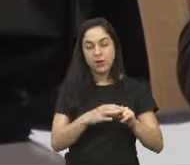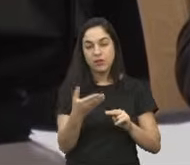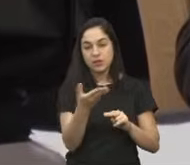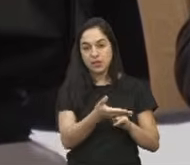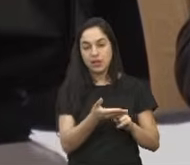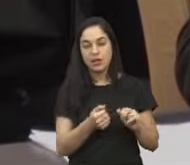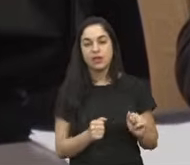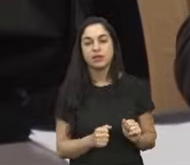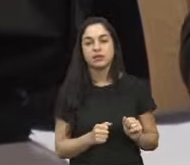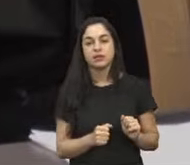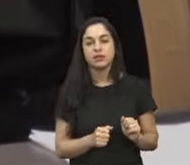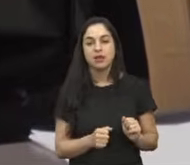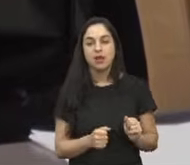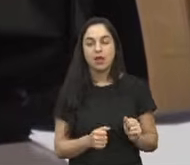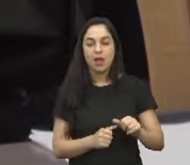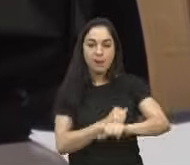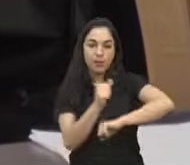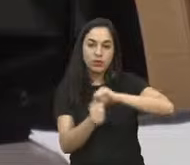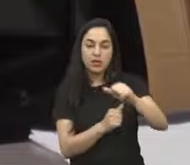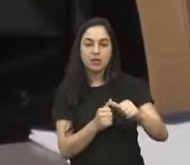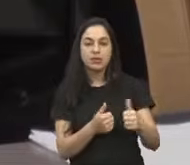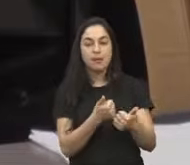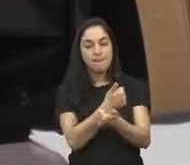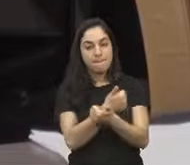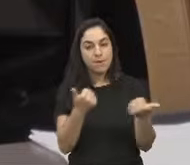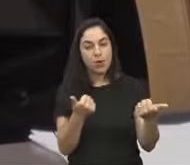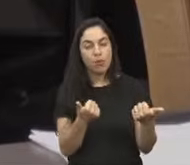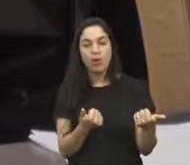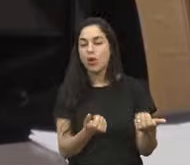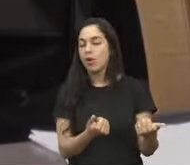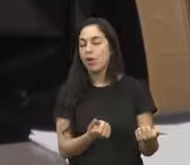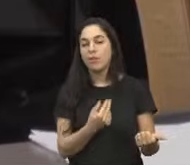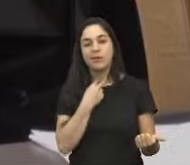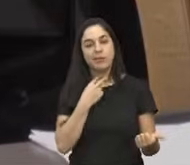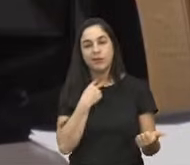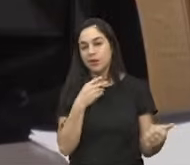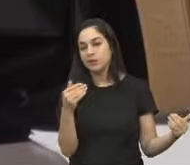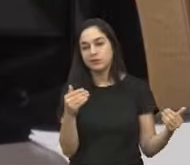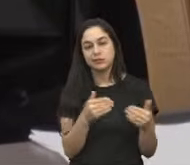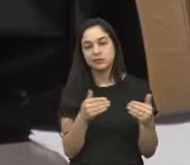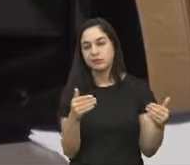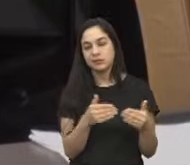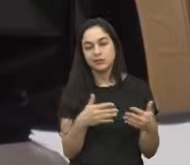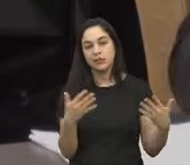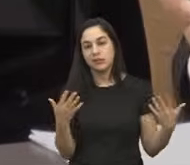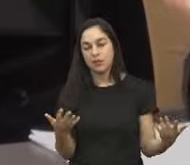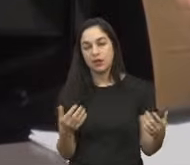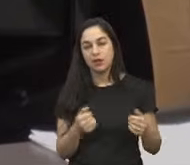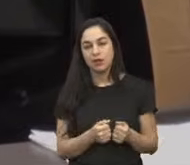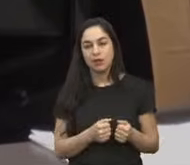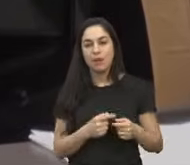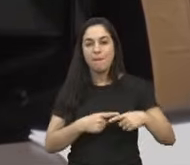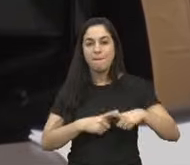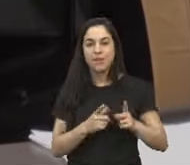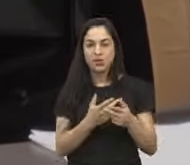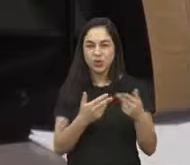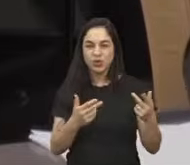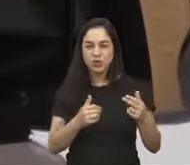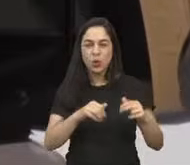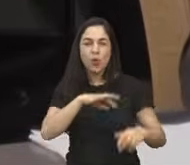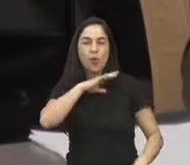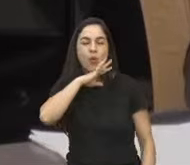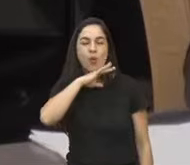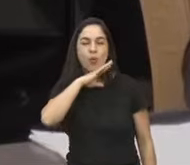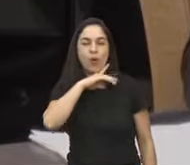traz mudanças positivas, que traz adequações, por exemplo, ao novo sistema de votação eletrônico, mas que traz tantos outros retrocessos, que reforçam